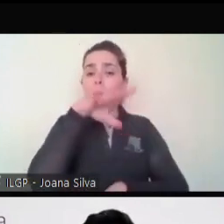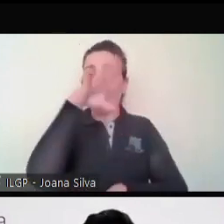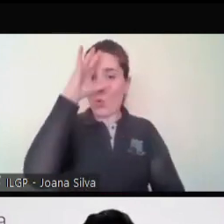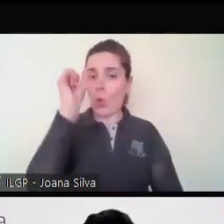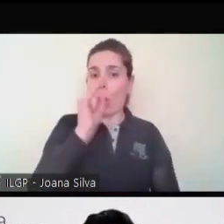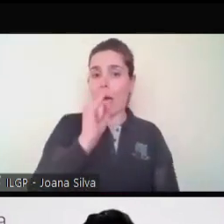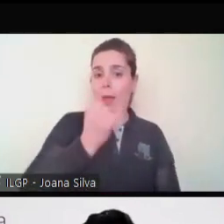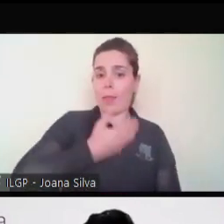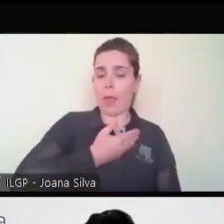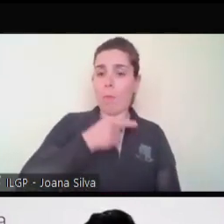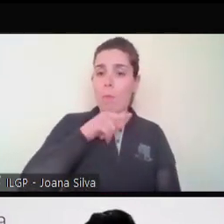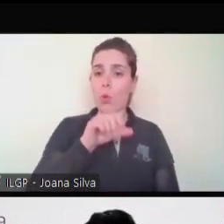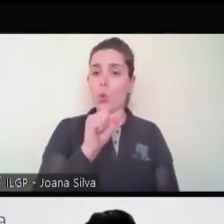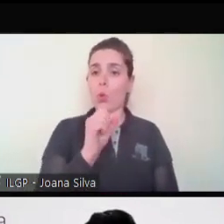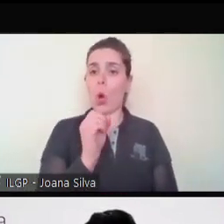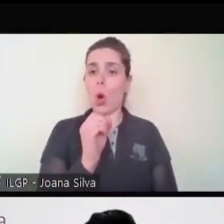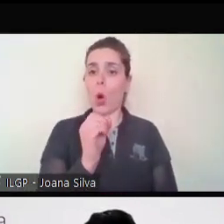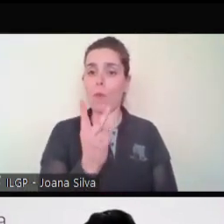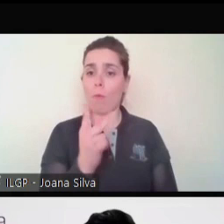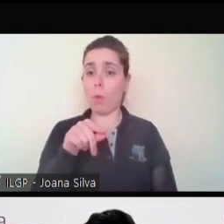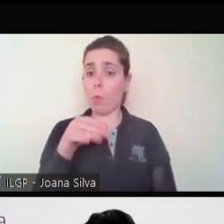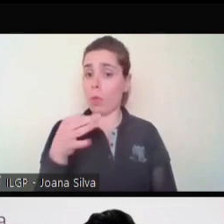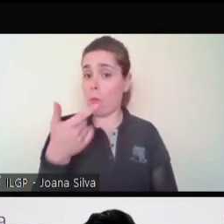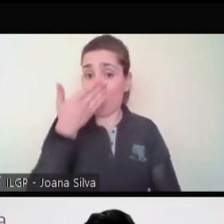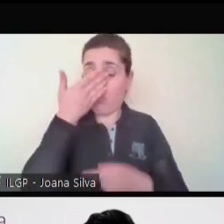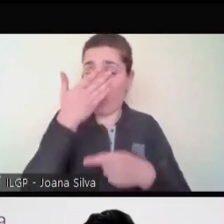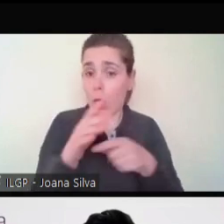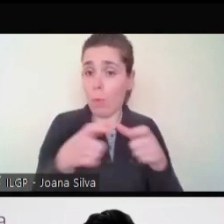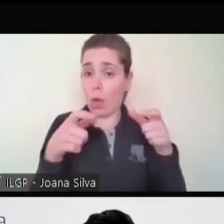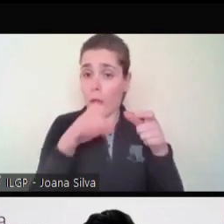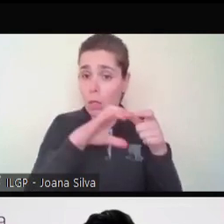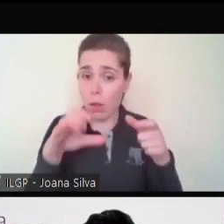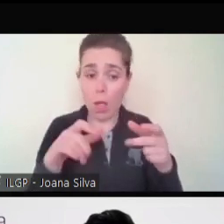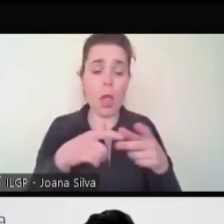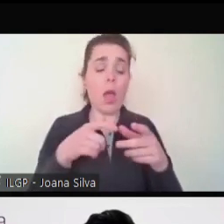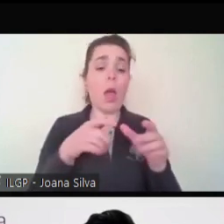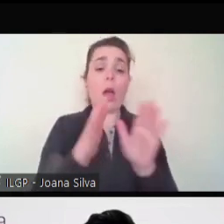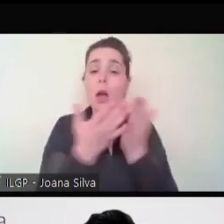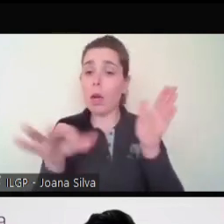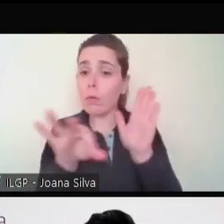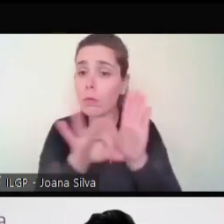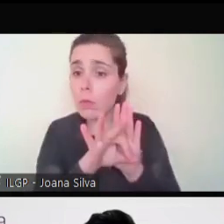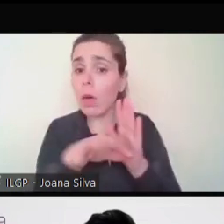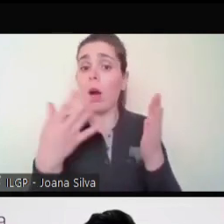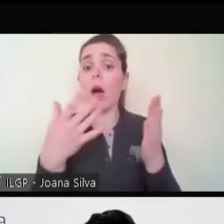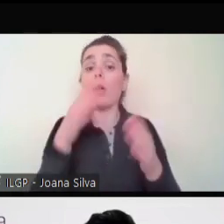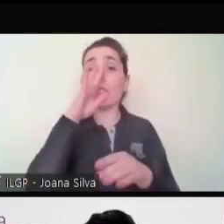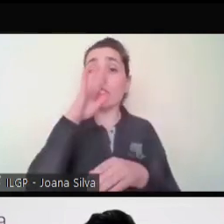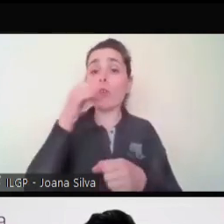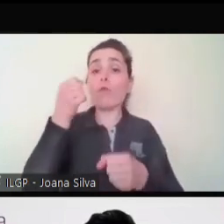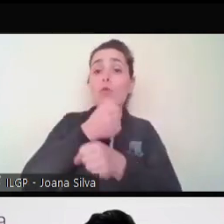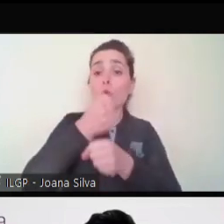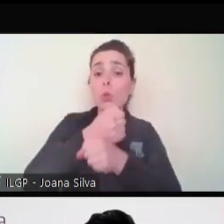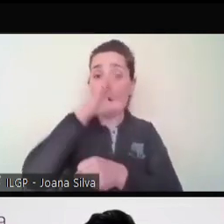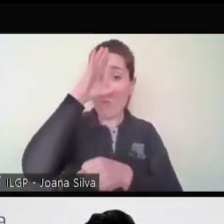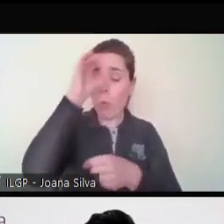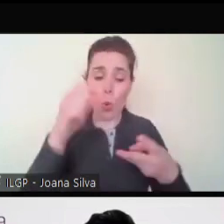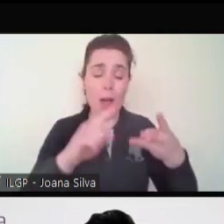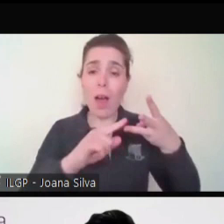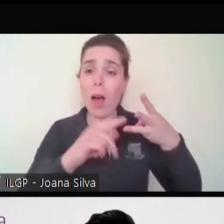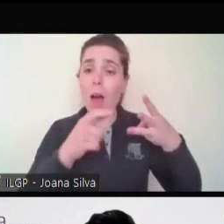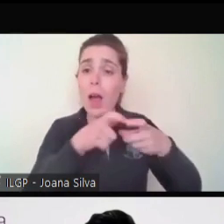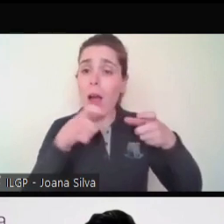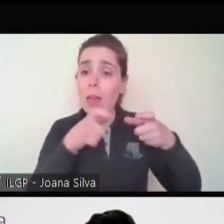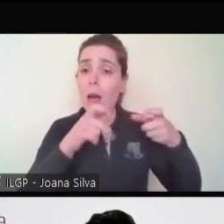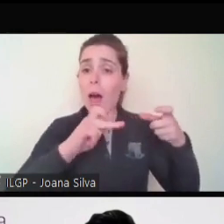obter os vossos cartões, por exemplo, do cidadão, mas também a carta de condução, se forem funcionários públicos, já a DSE, e se